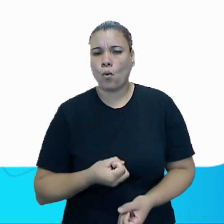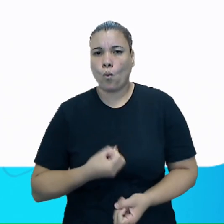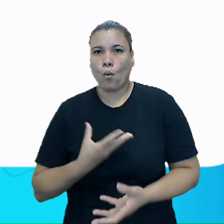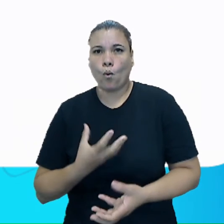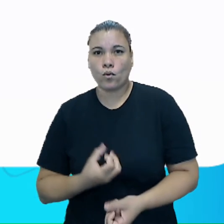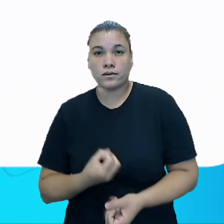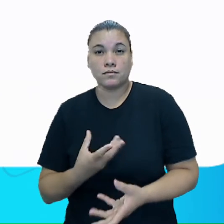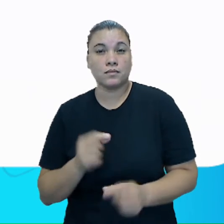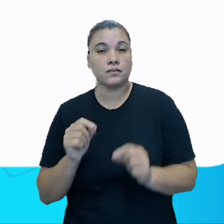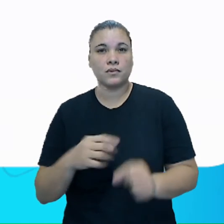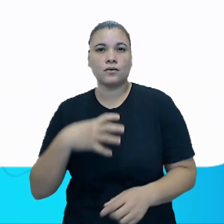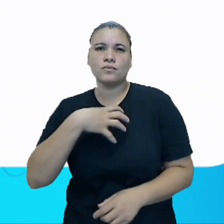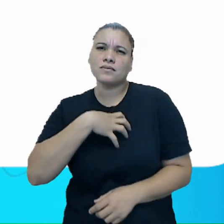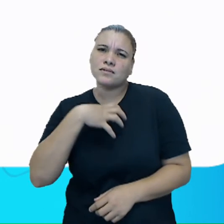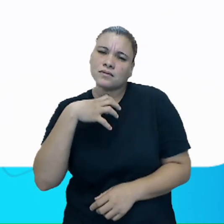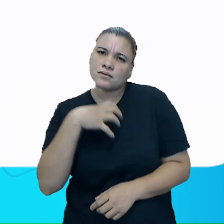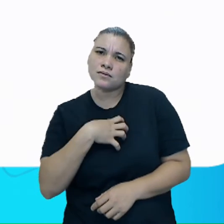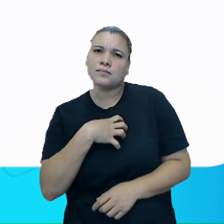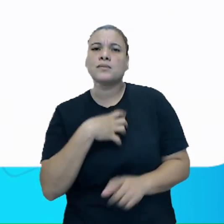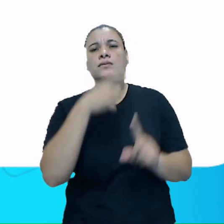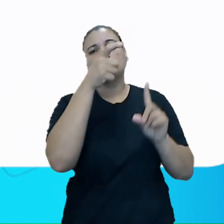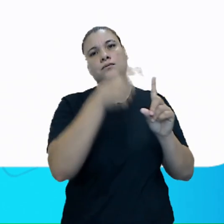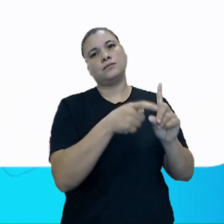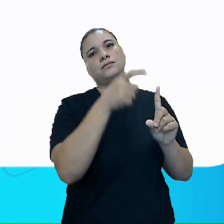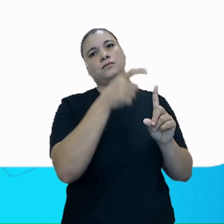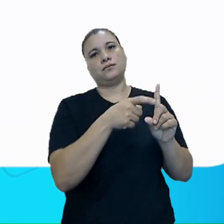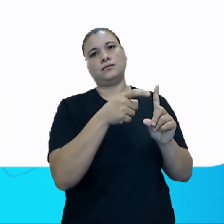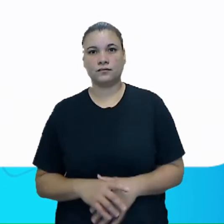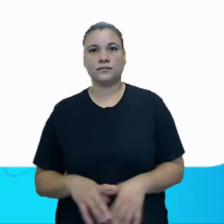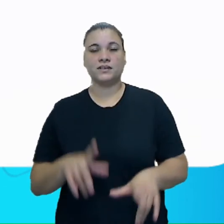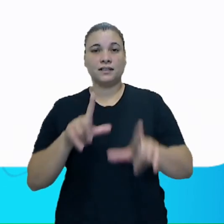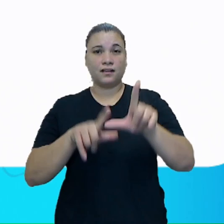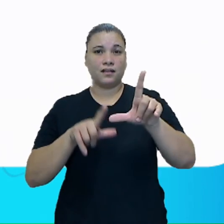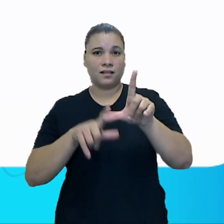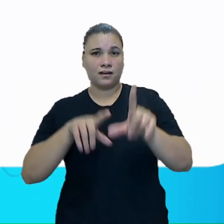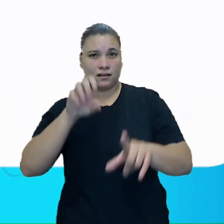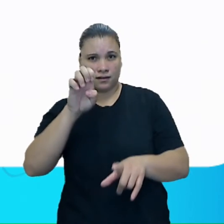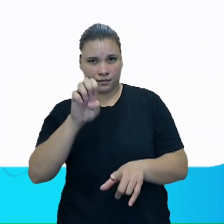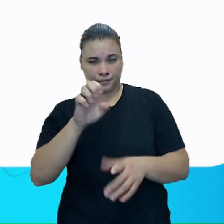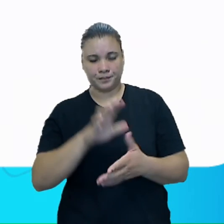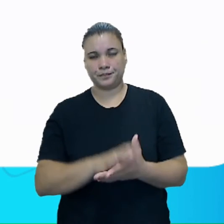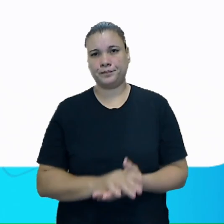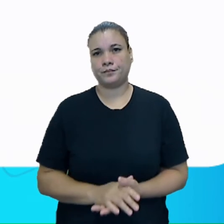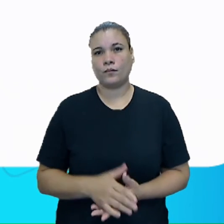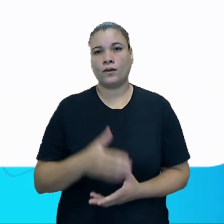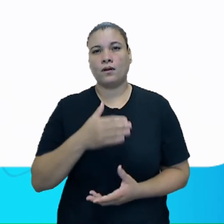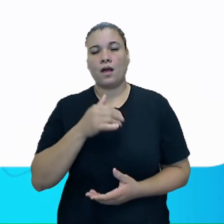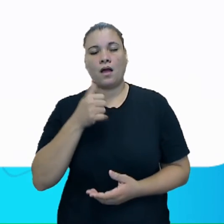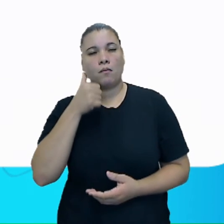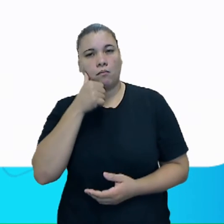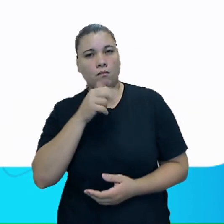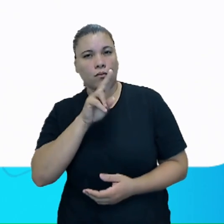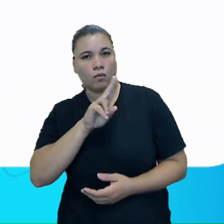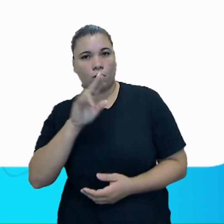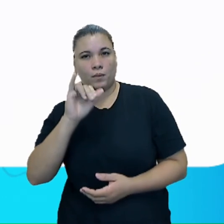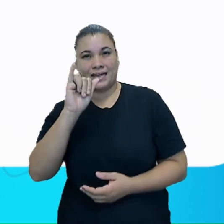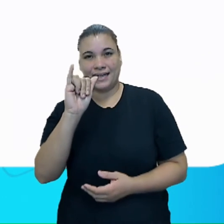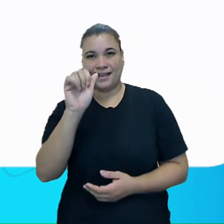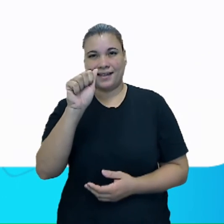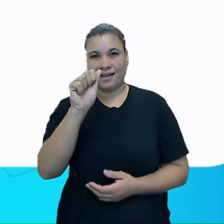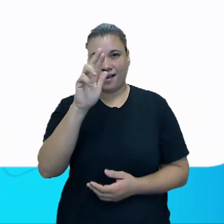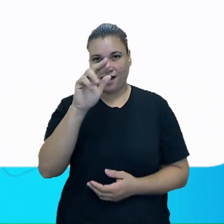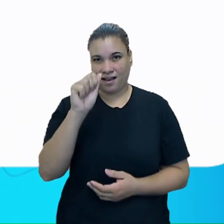Maria se encontra, de como Ana Maria está, não é mesmo? Agora observem a letra E. Yara chegou